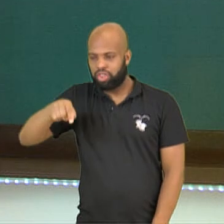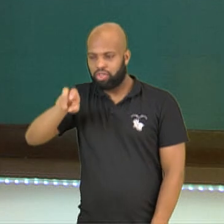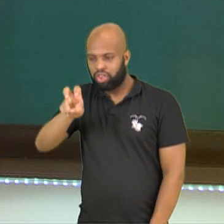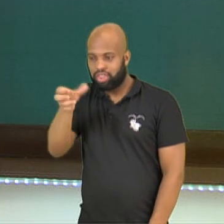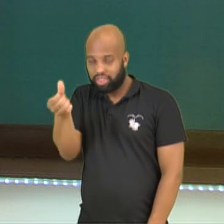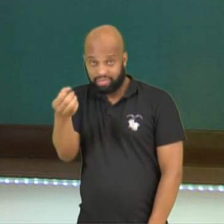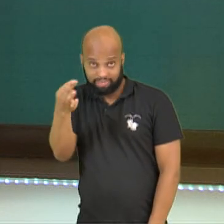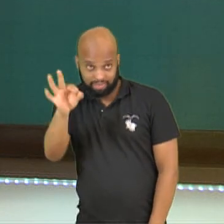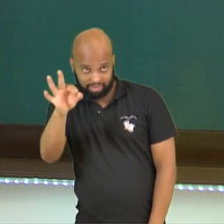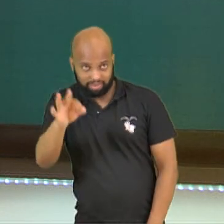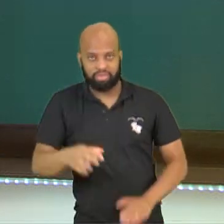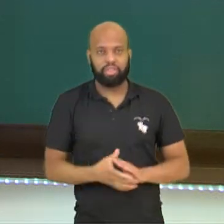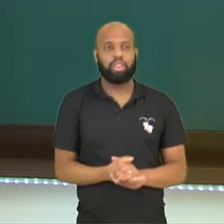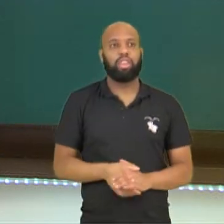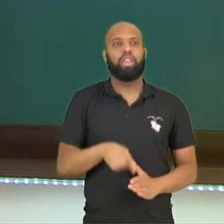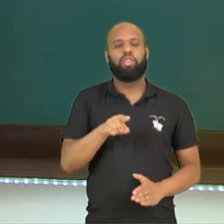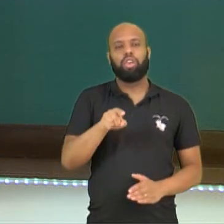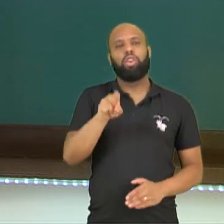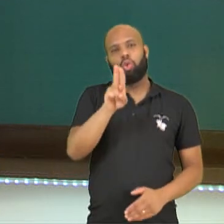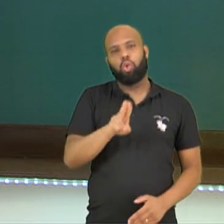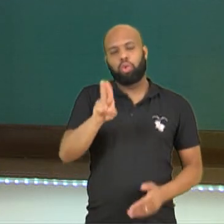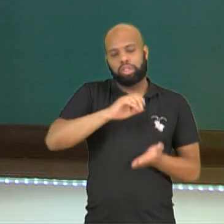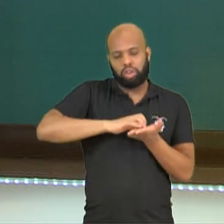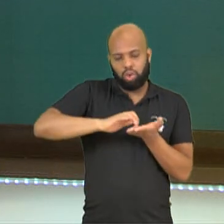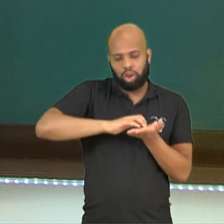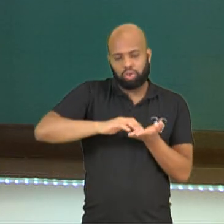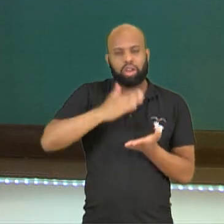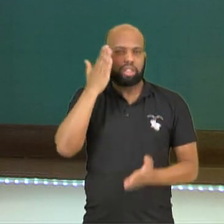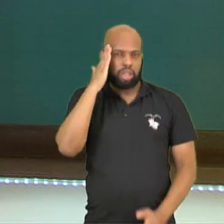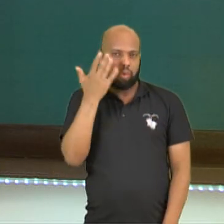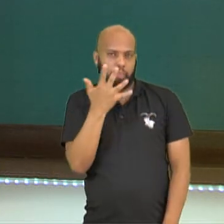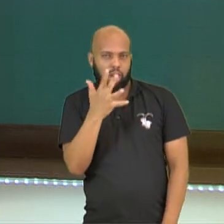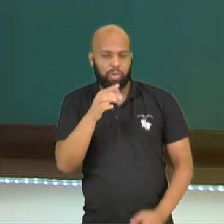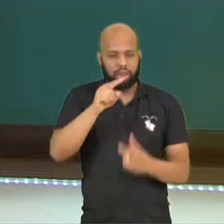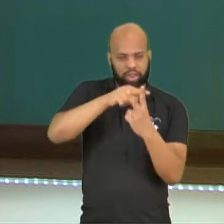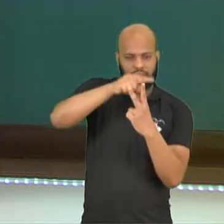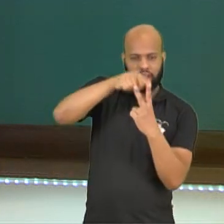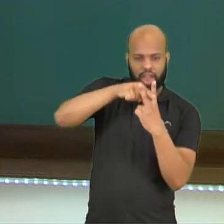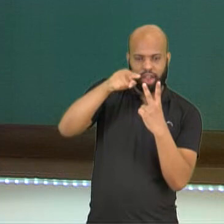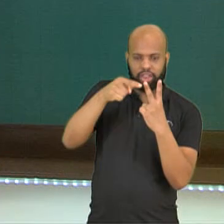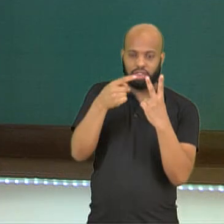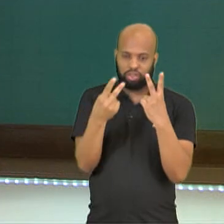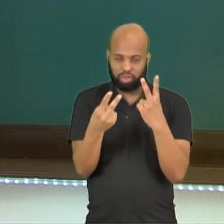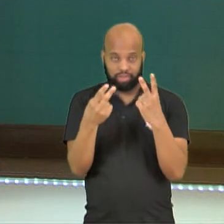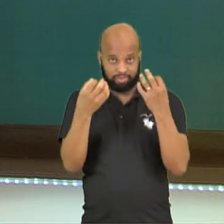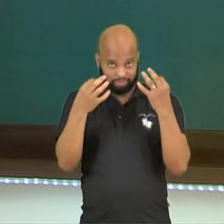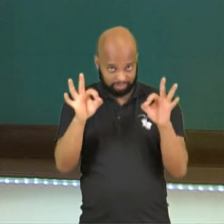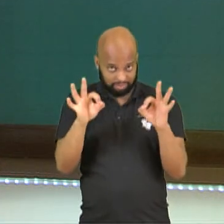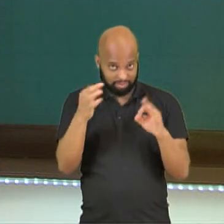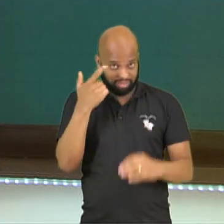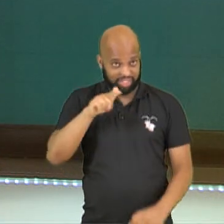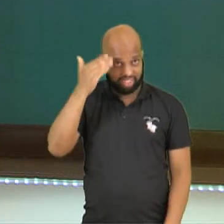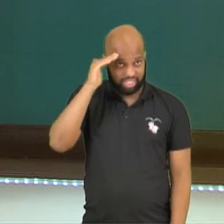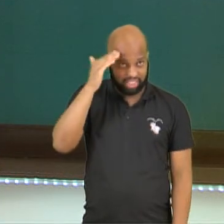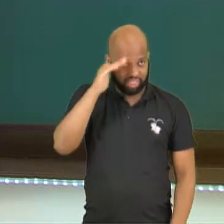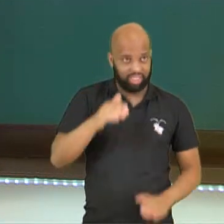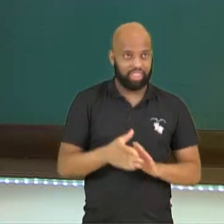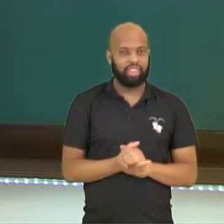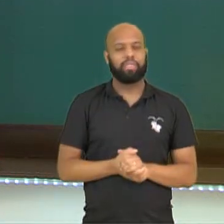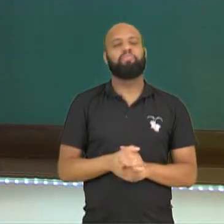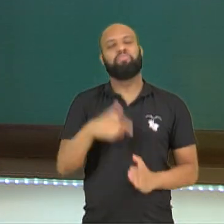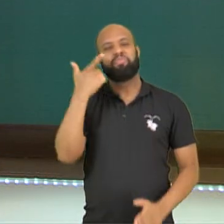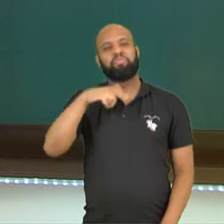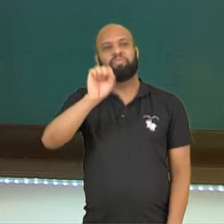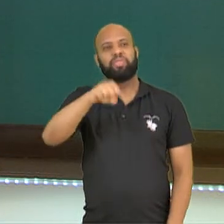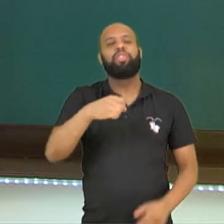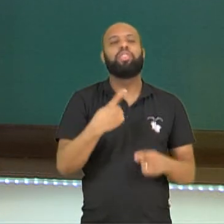22,56, ok? Aí você usa a calculadora para saber a aproximação de raiz de 2. Deu para entender? Deu, né, gente?